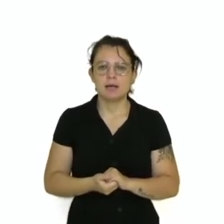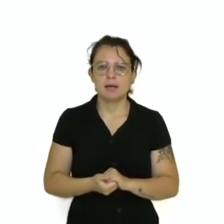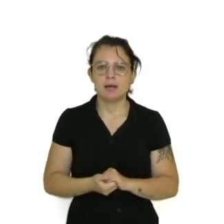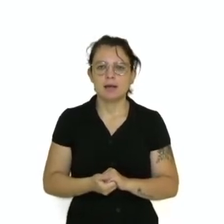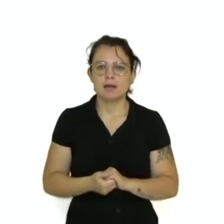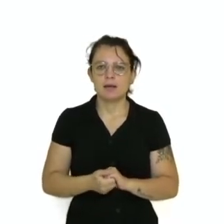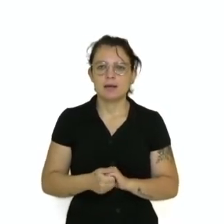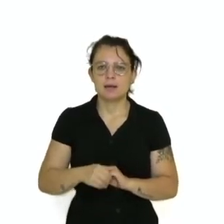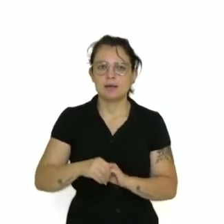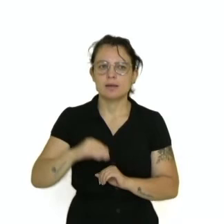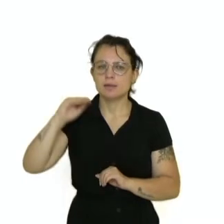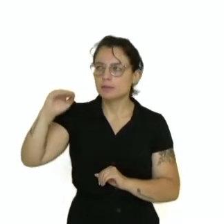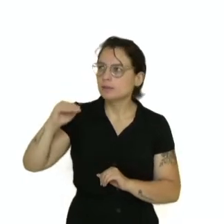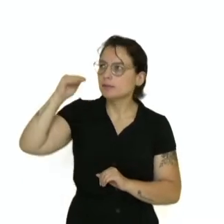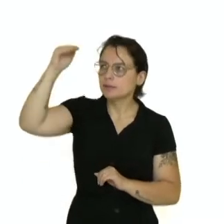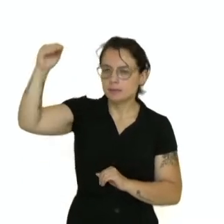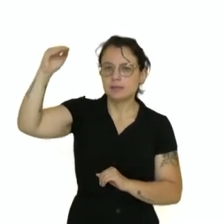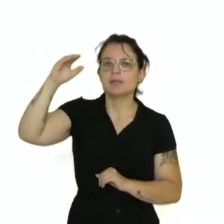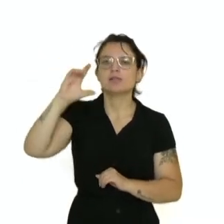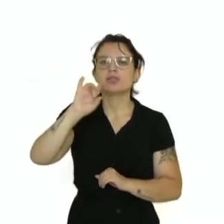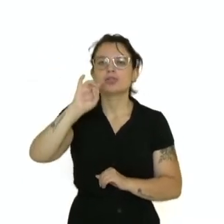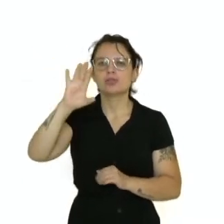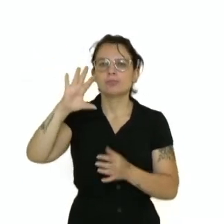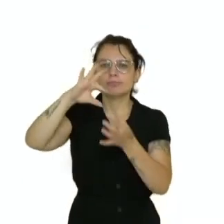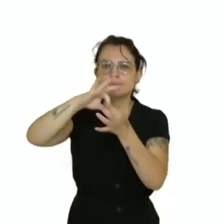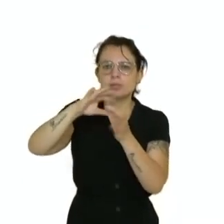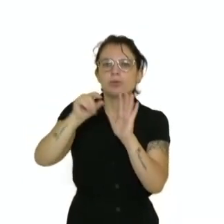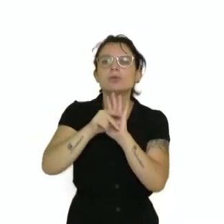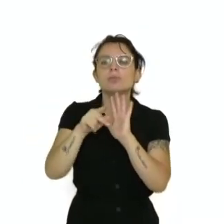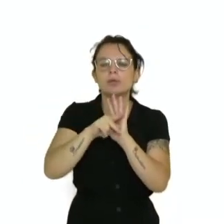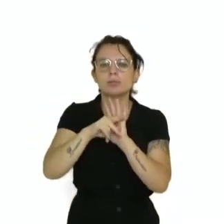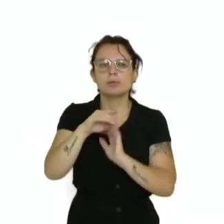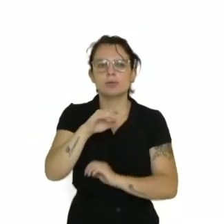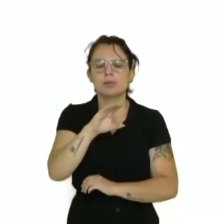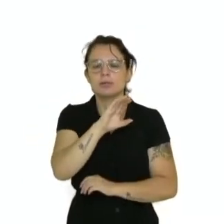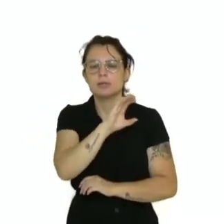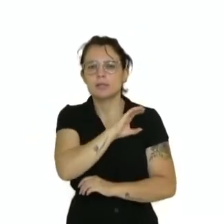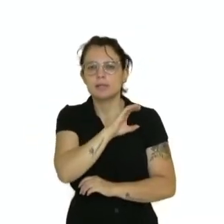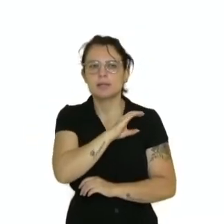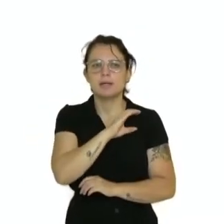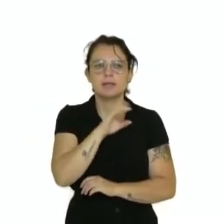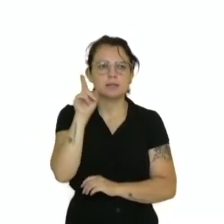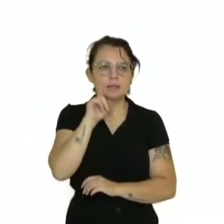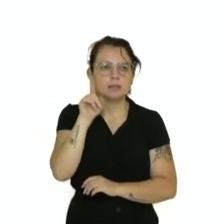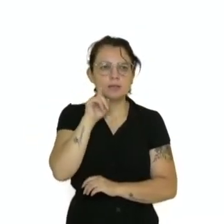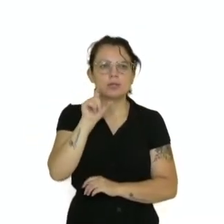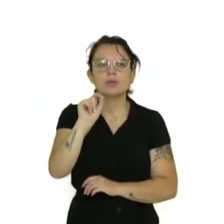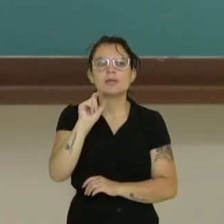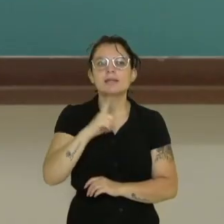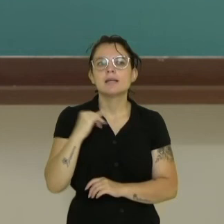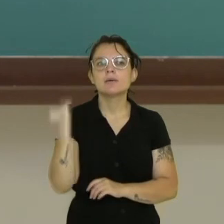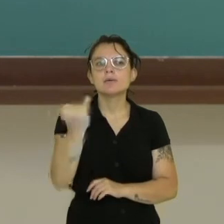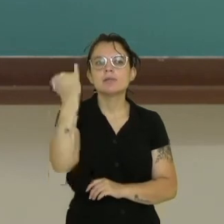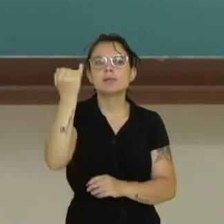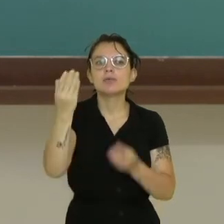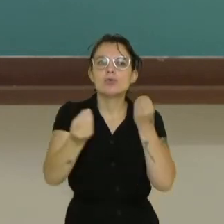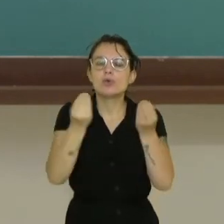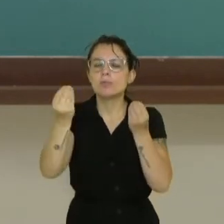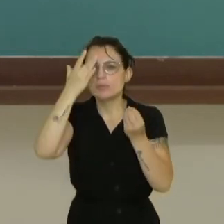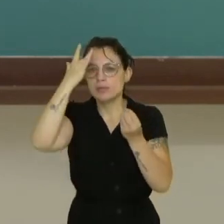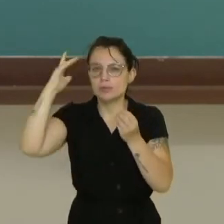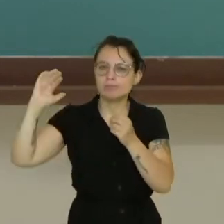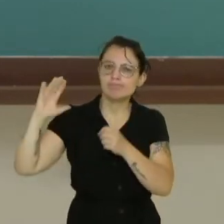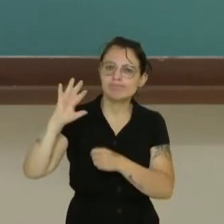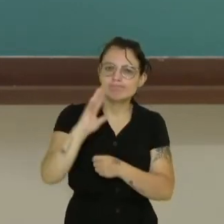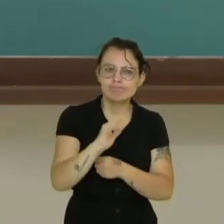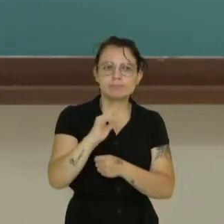apenas por Canadá e Estados Unidos, né? Um fator determinante para a classificação foi a forma de colonização, onde